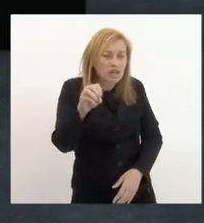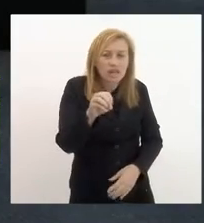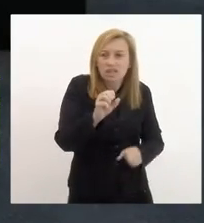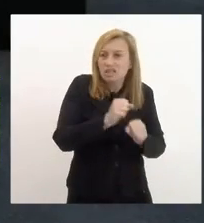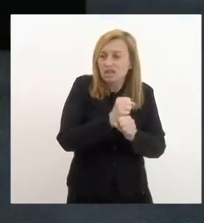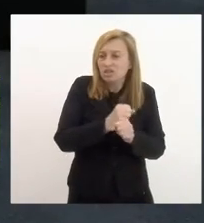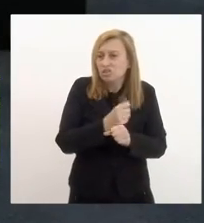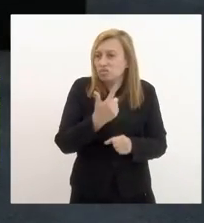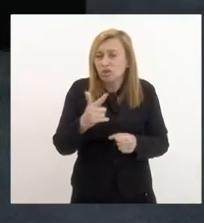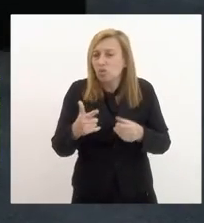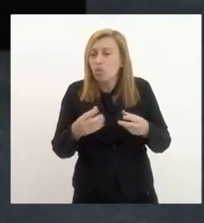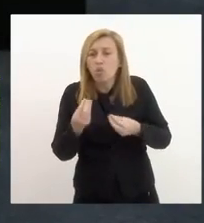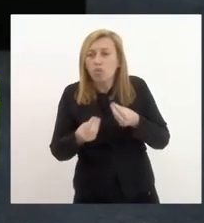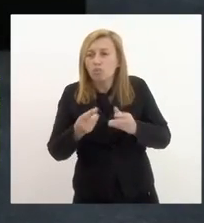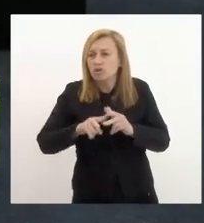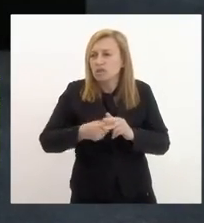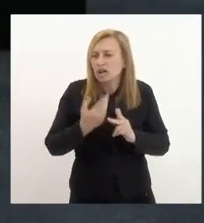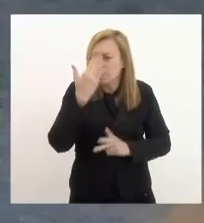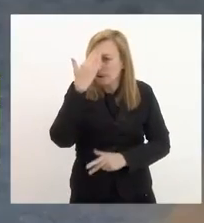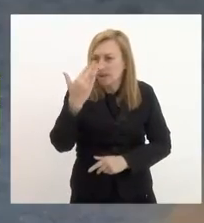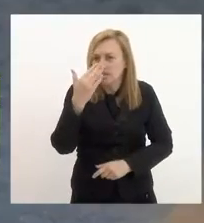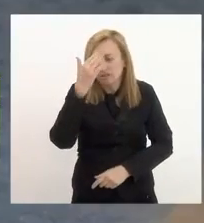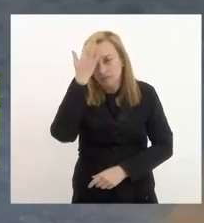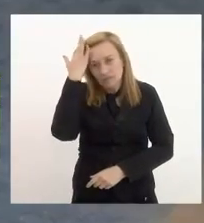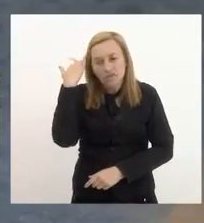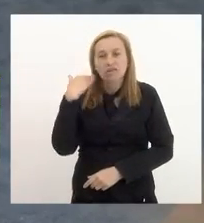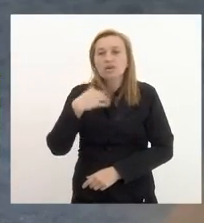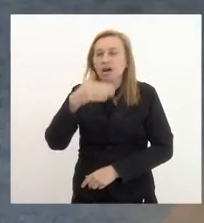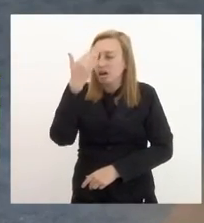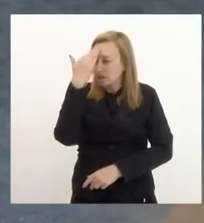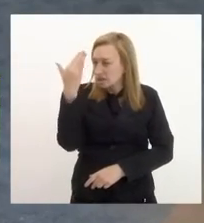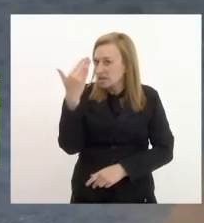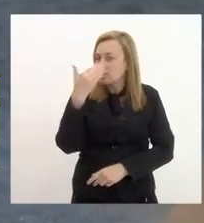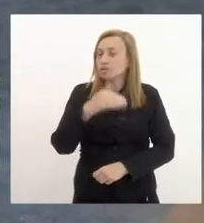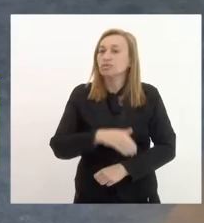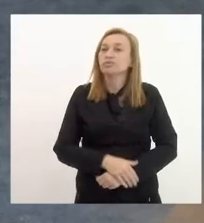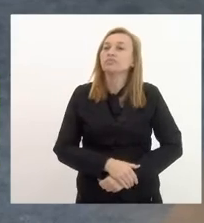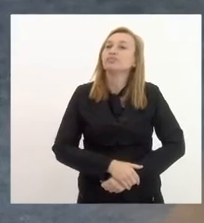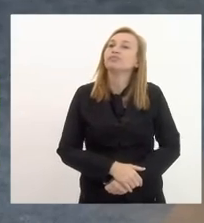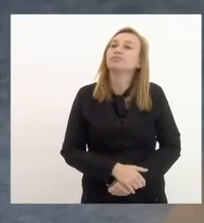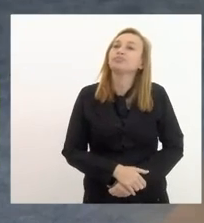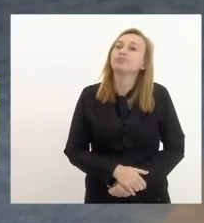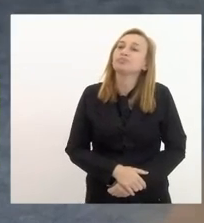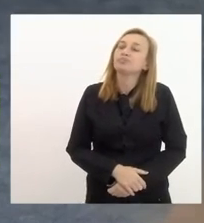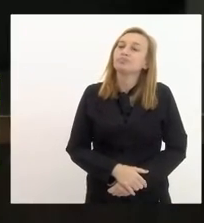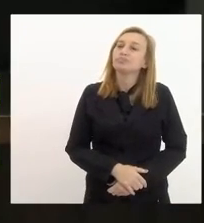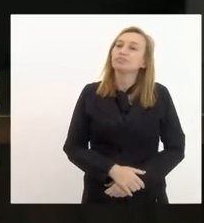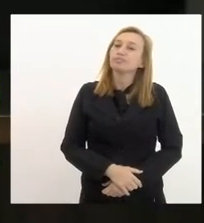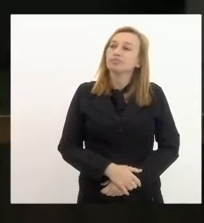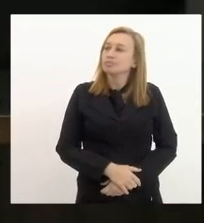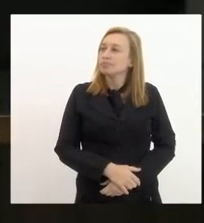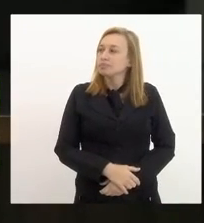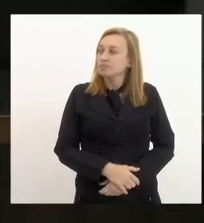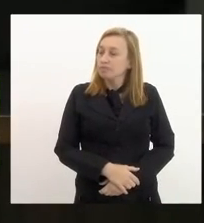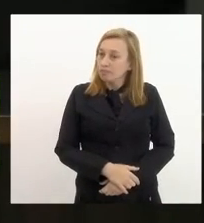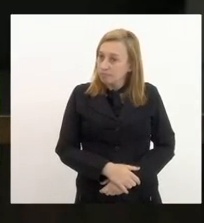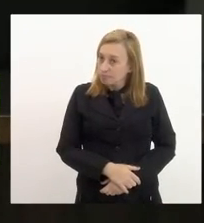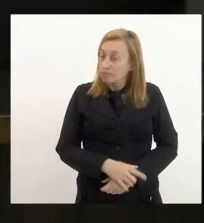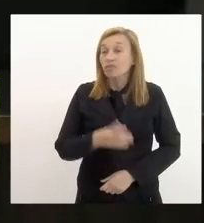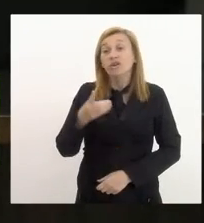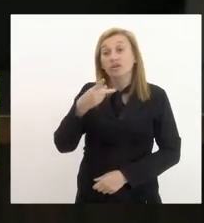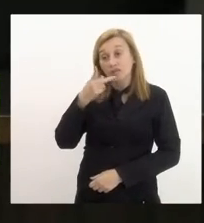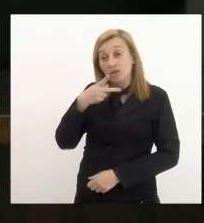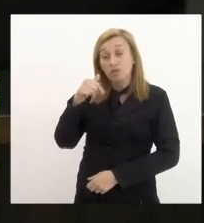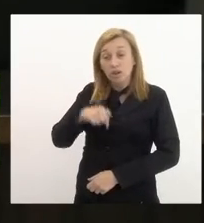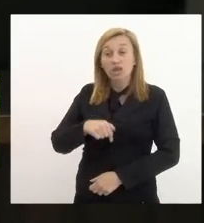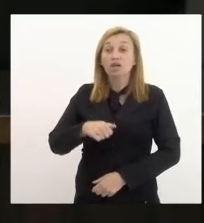irreparável que obrigado agradeço a vossa senhoria falou